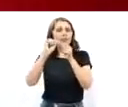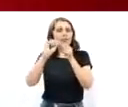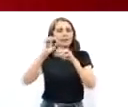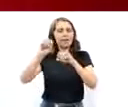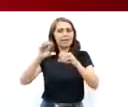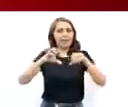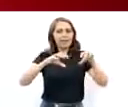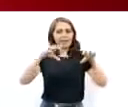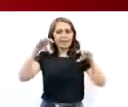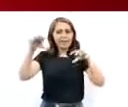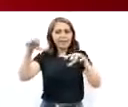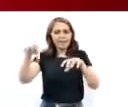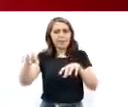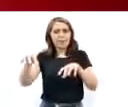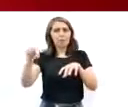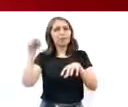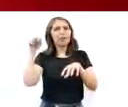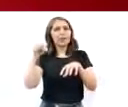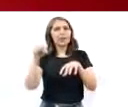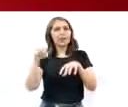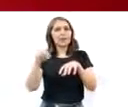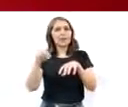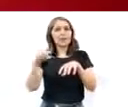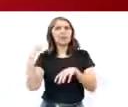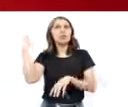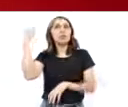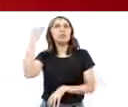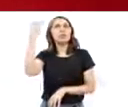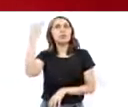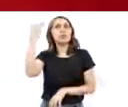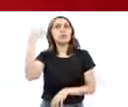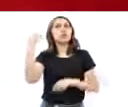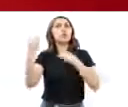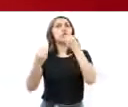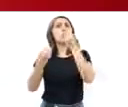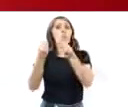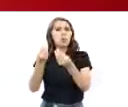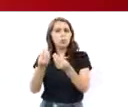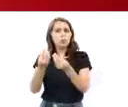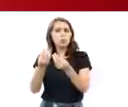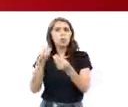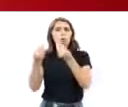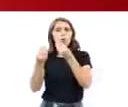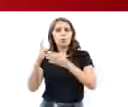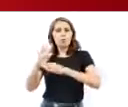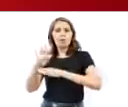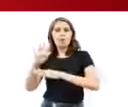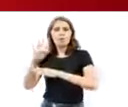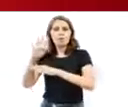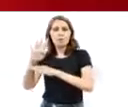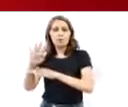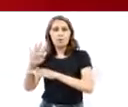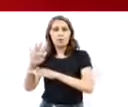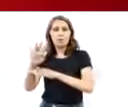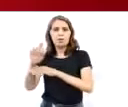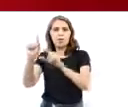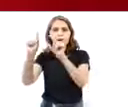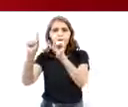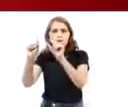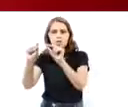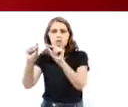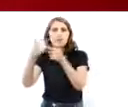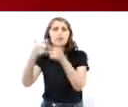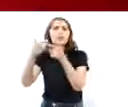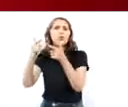elas impactaram de que forma nesse sentido, né? Elas ajudaram de que maneira a minimizar essa problemática da